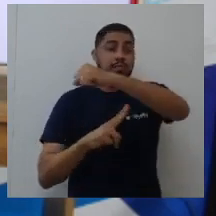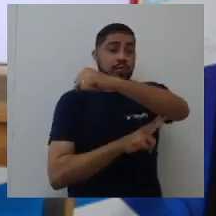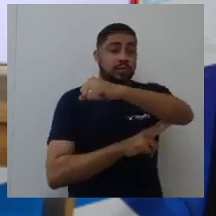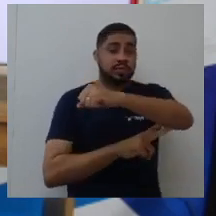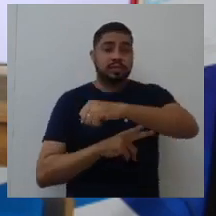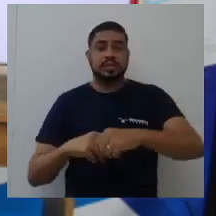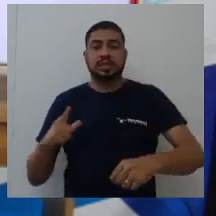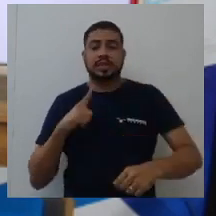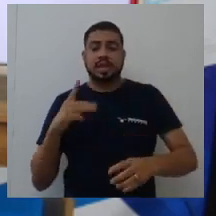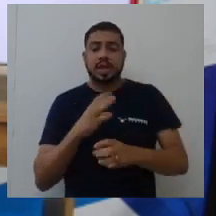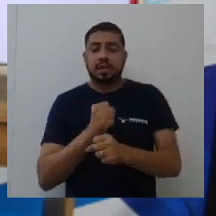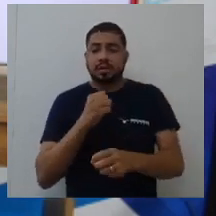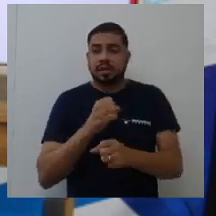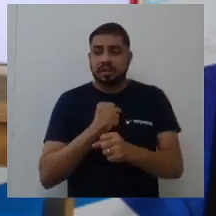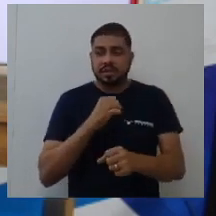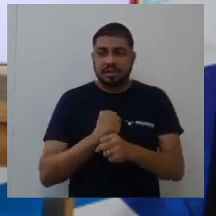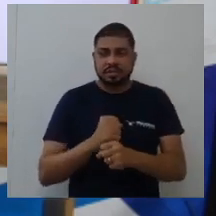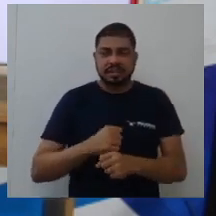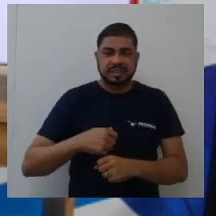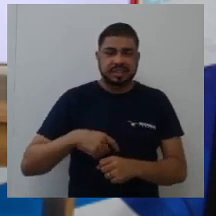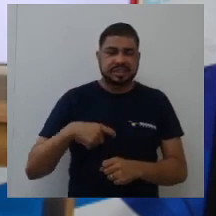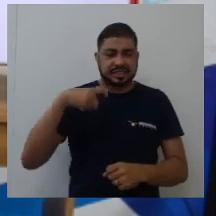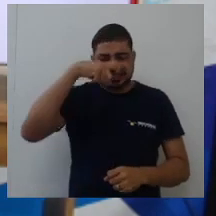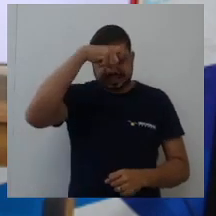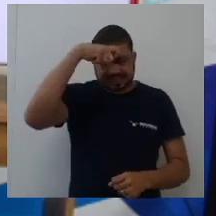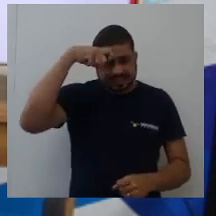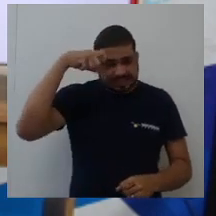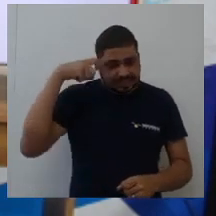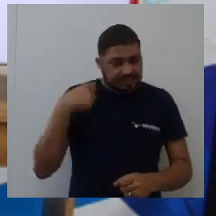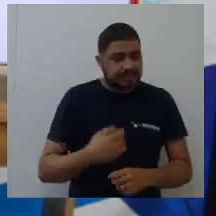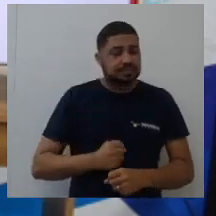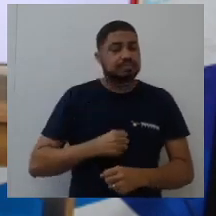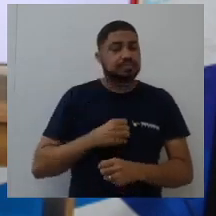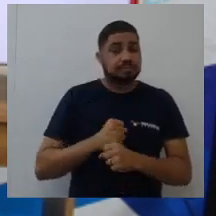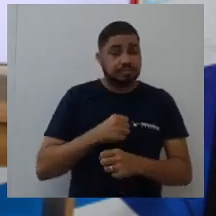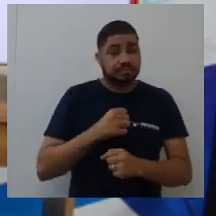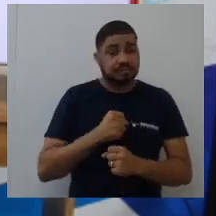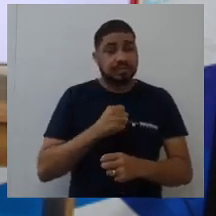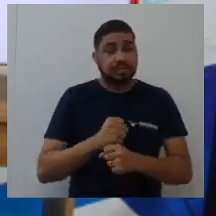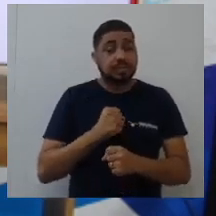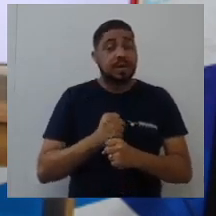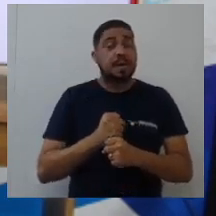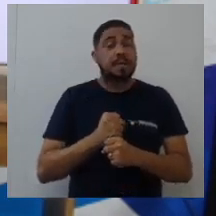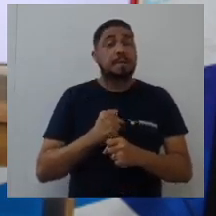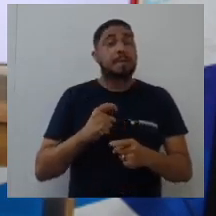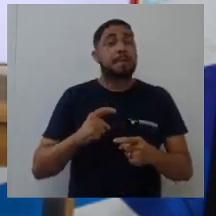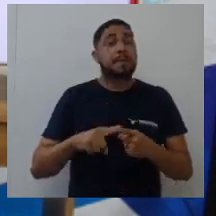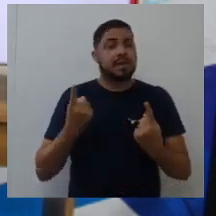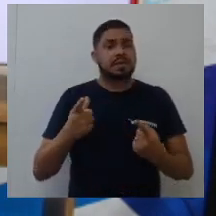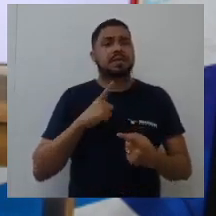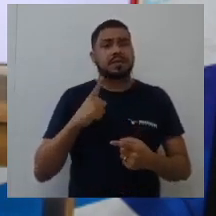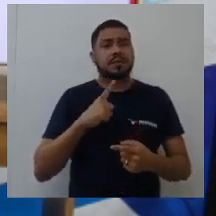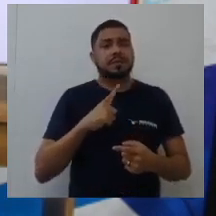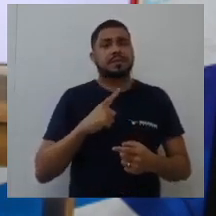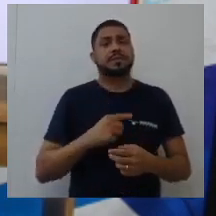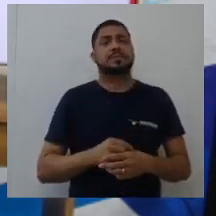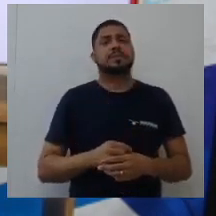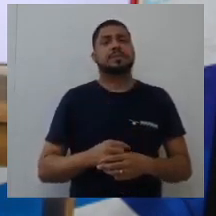cálculo à exaustão. Percebe? Agora, é desse fenômeno